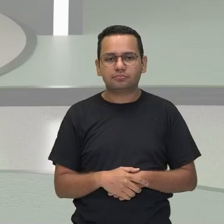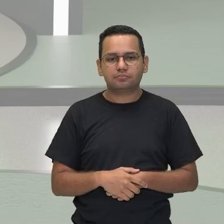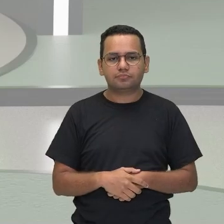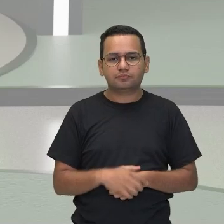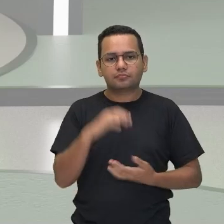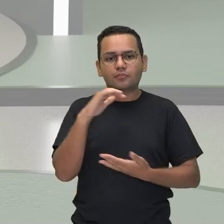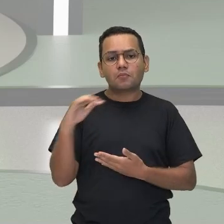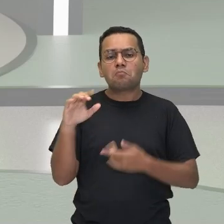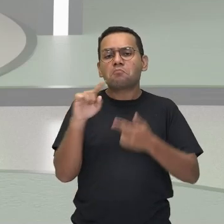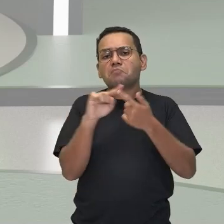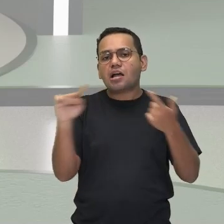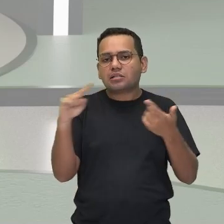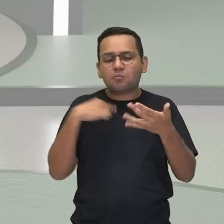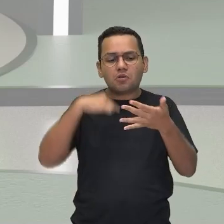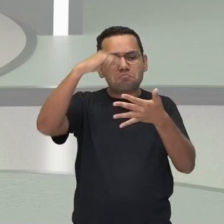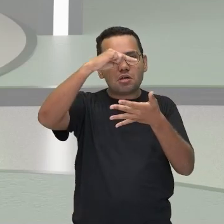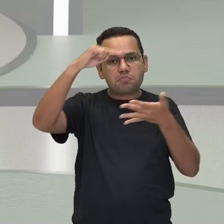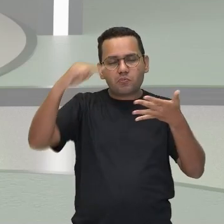seis processos